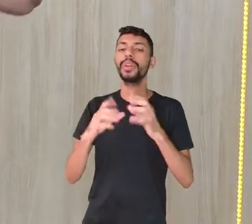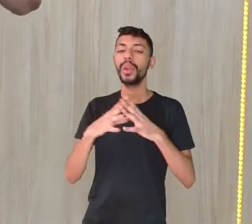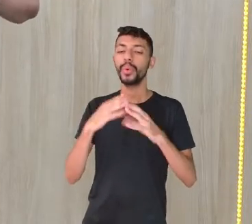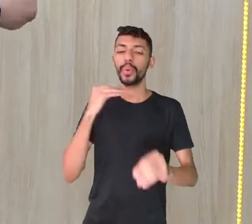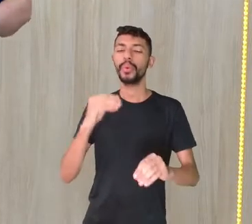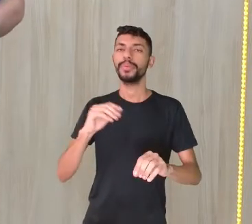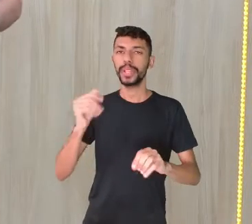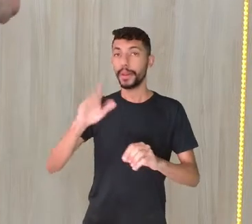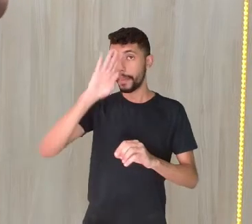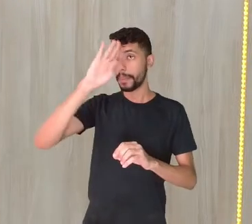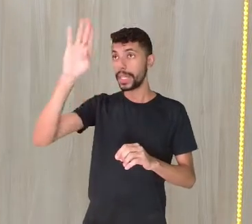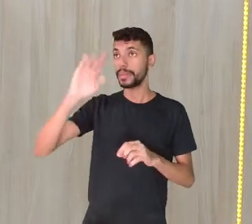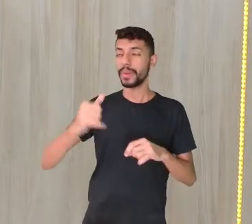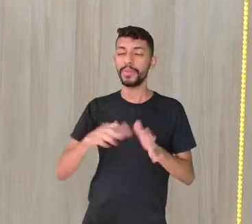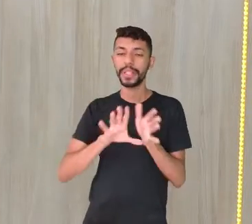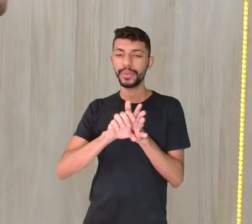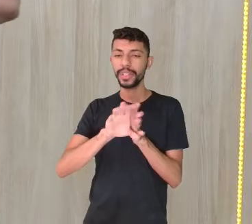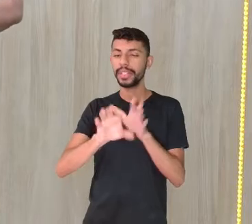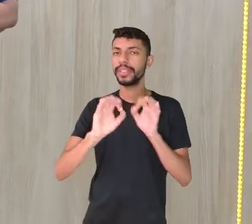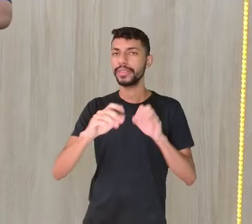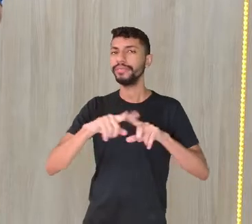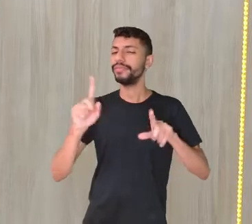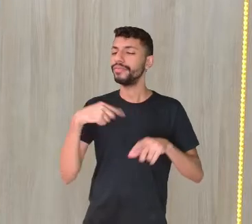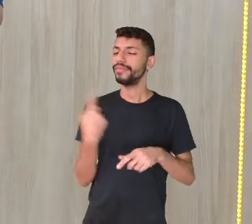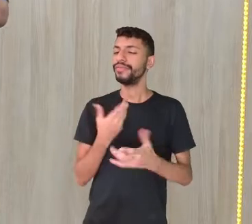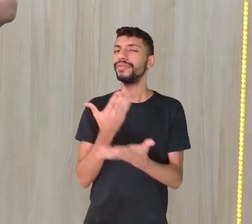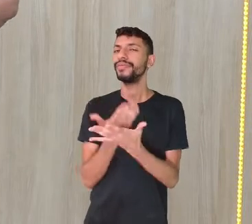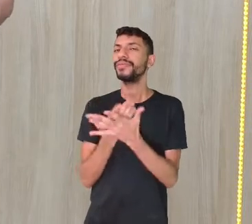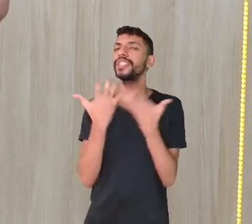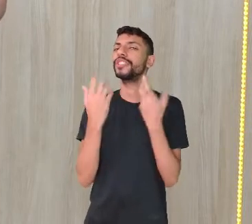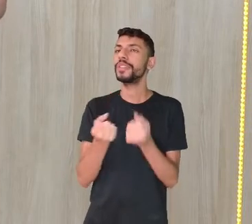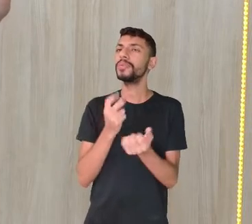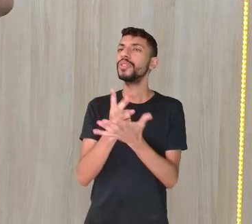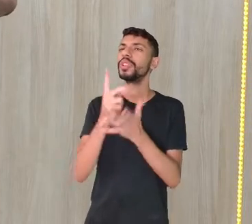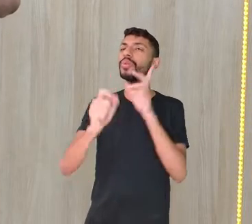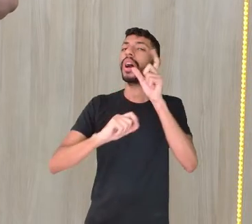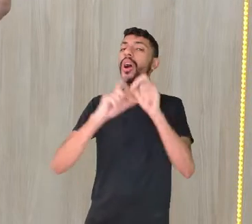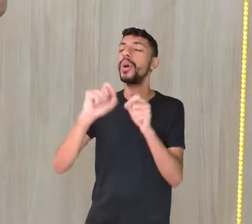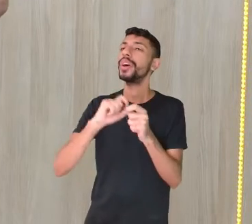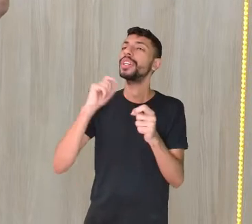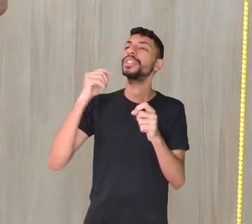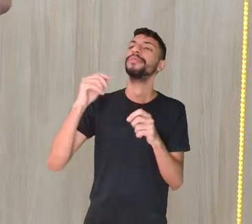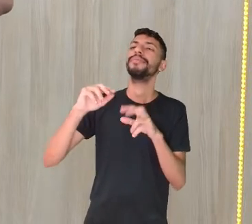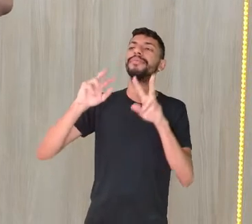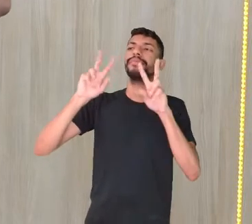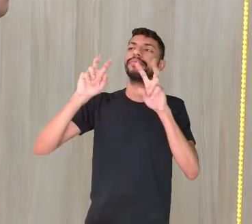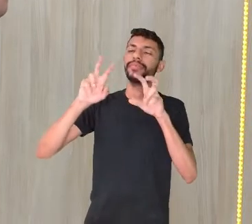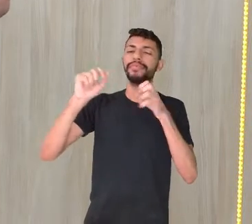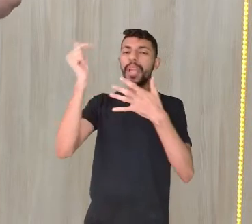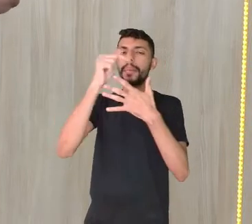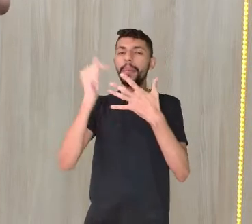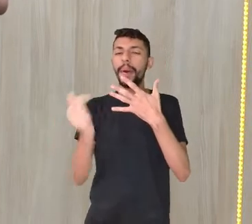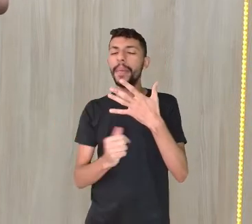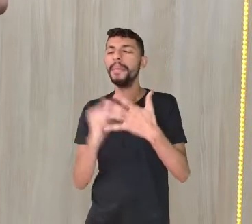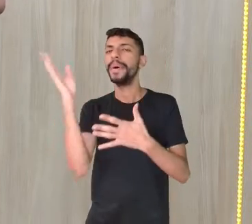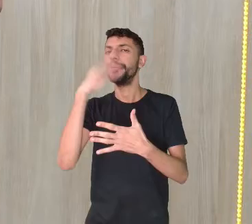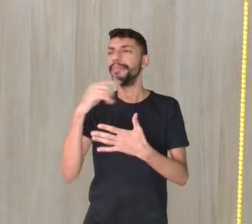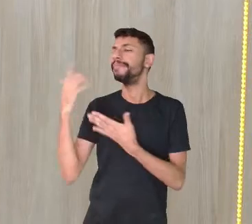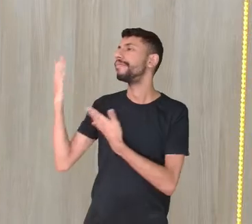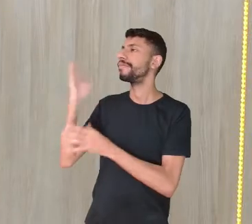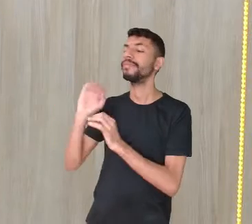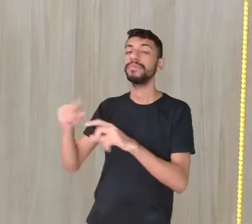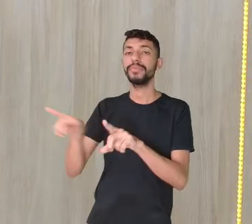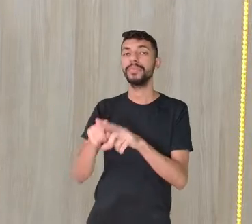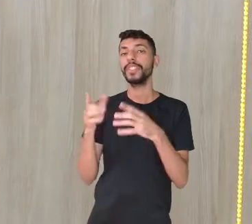Mas, durante as nossas aulas, nós vamos continuar a falar a respeito desses males aí. E vamos apresentar